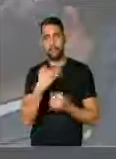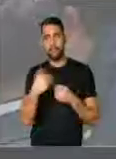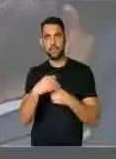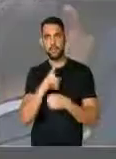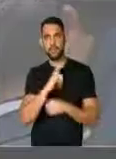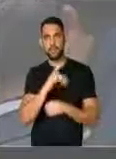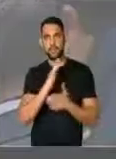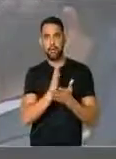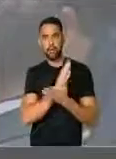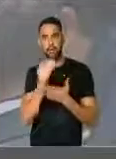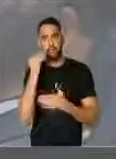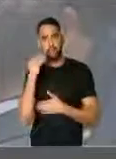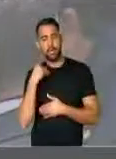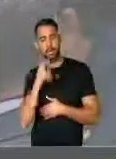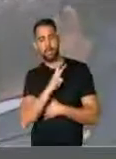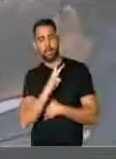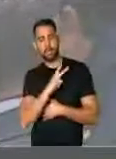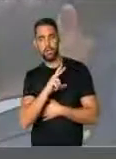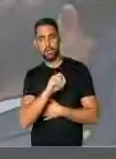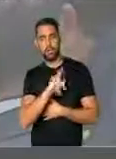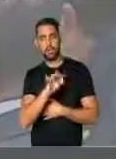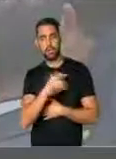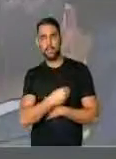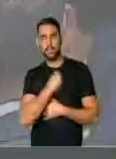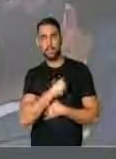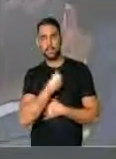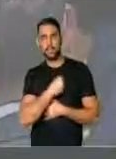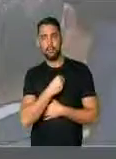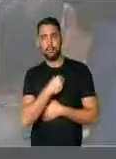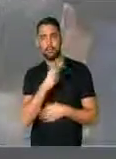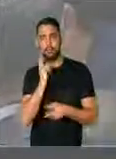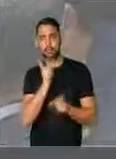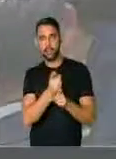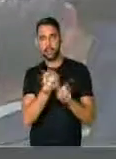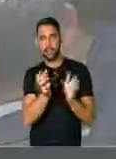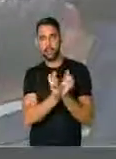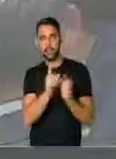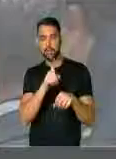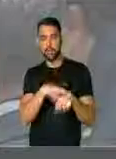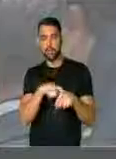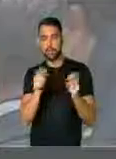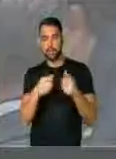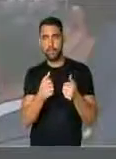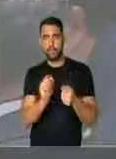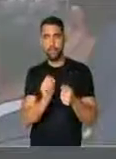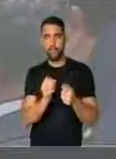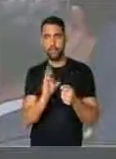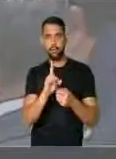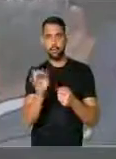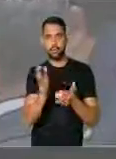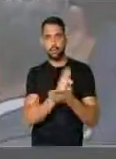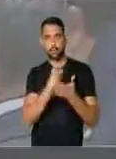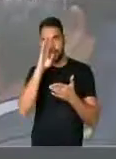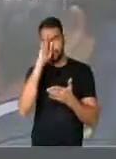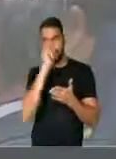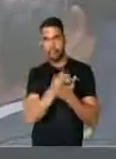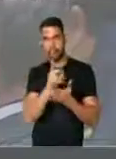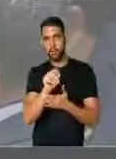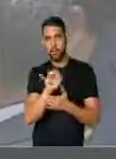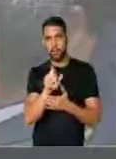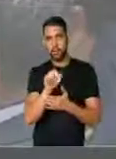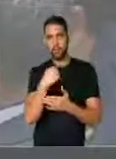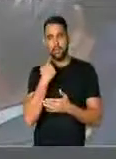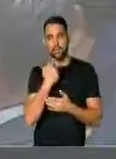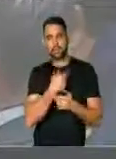que tem algum banco privado e a cooperativa estaria presente nesta hora podendo competir. Então, acredito, deputado